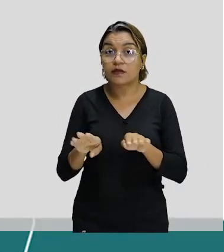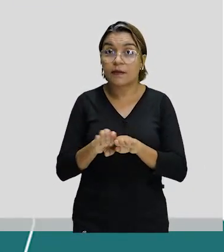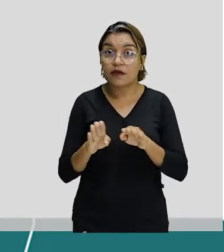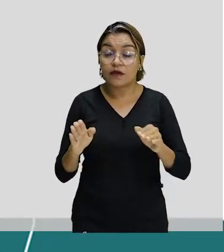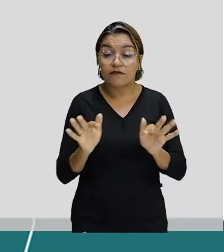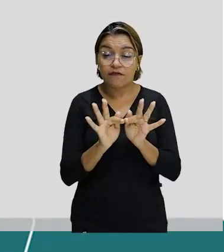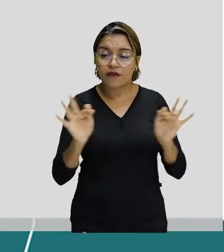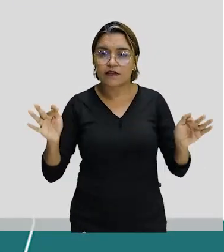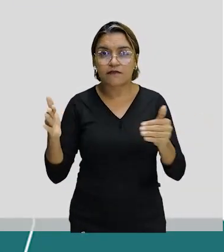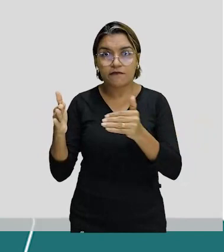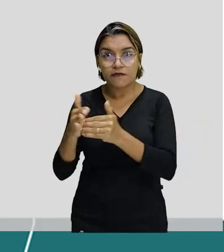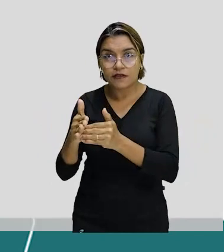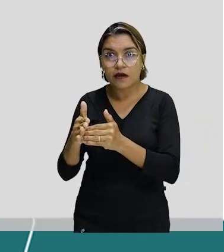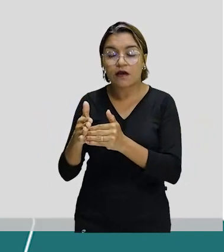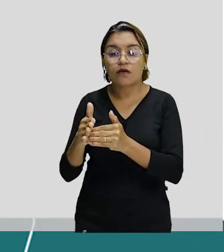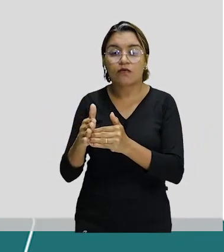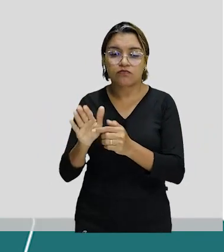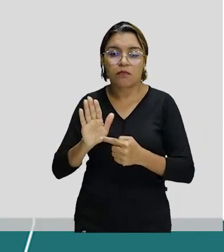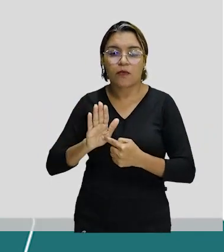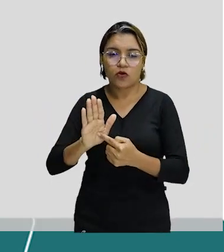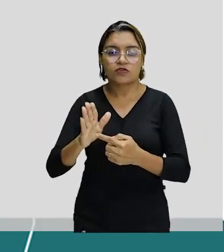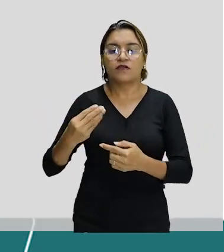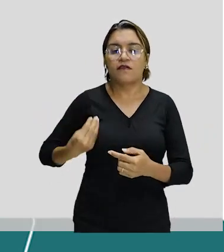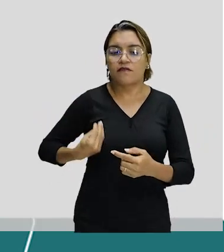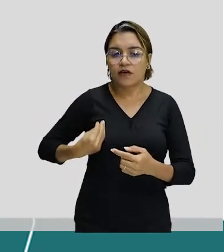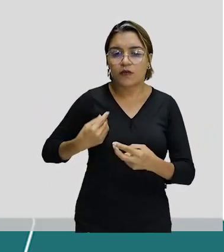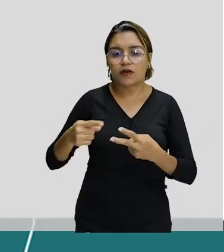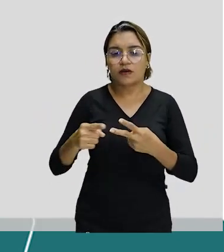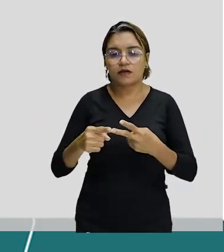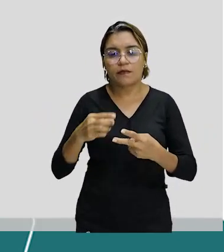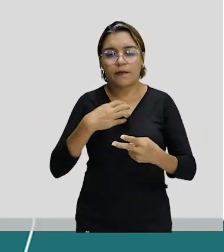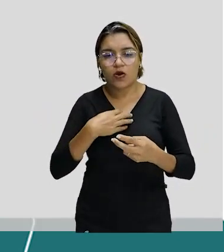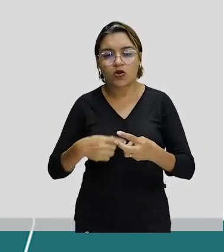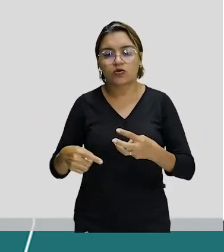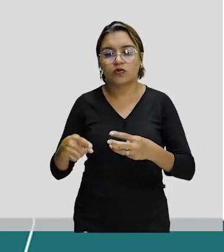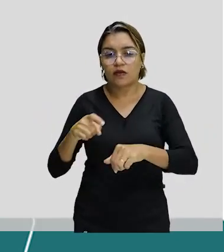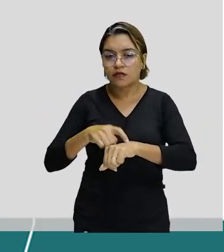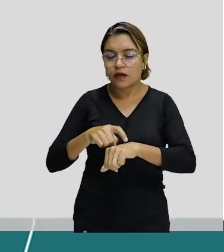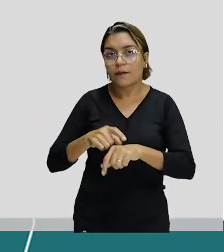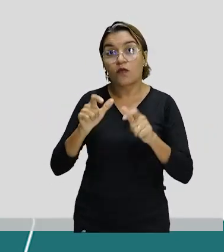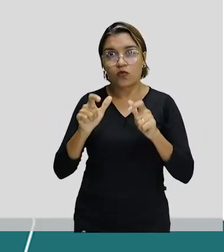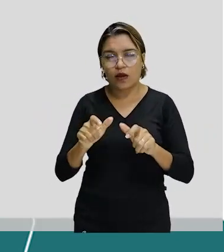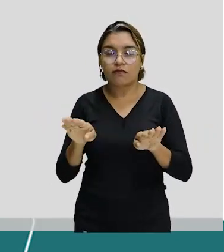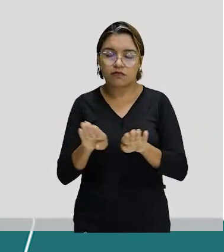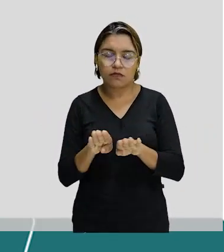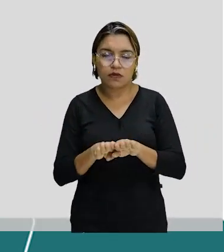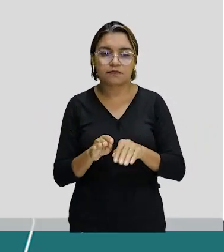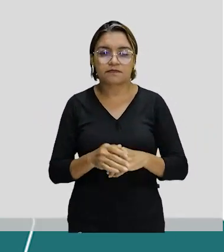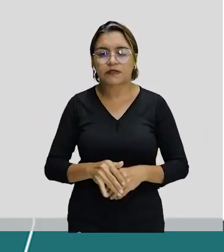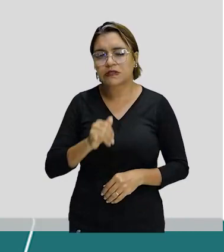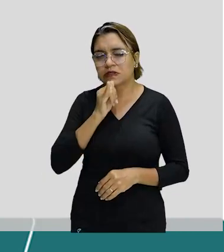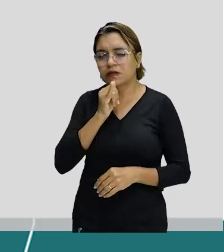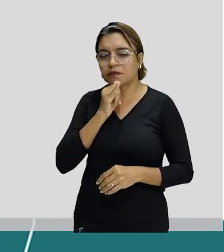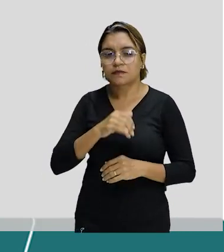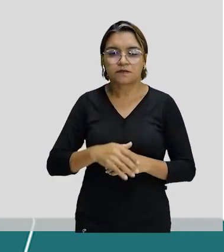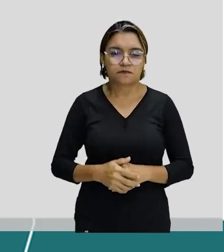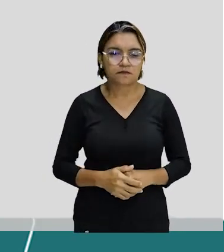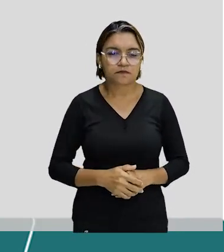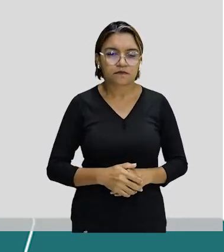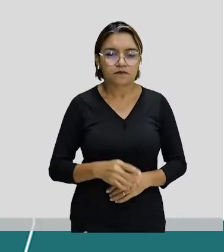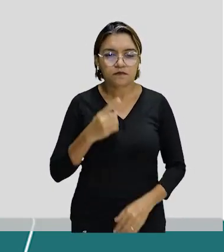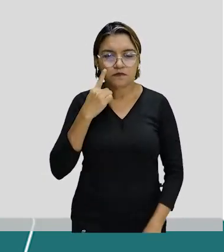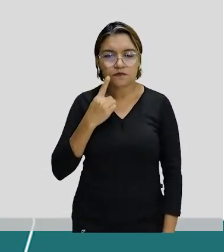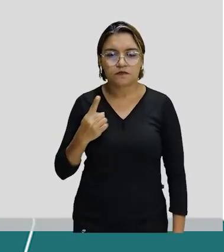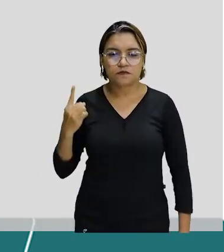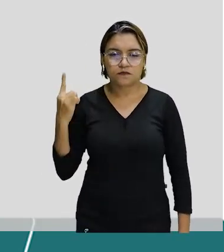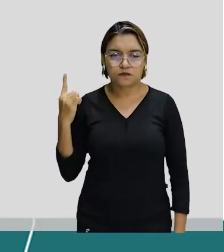podem expressar diferentes ideias. Frequência, modo, tempo ou lugar. Tá? Exemplo, bring the